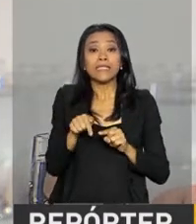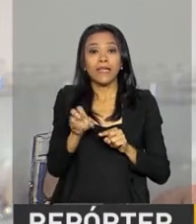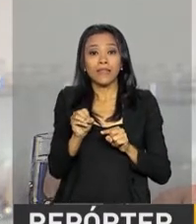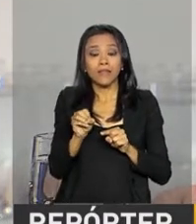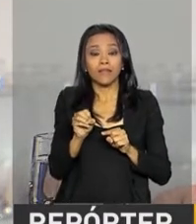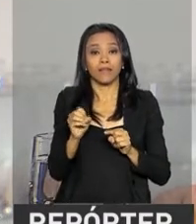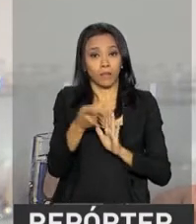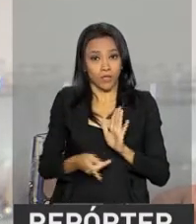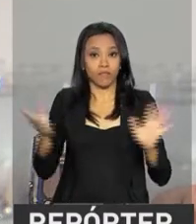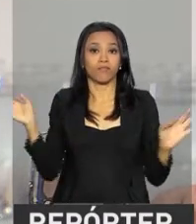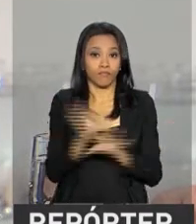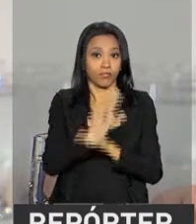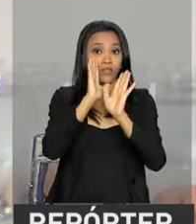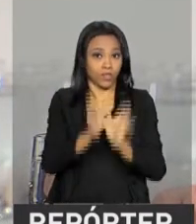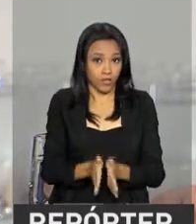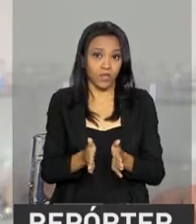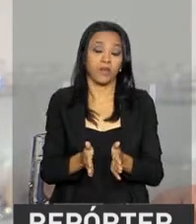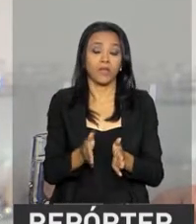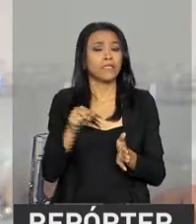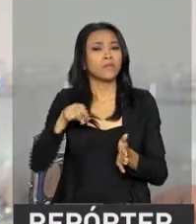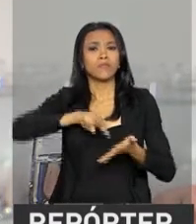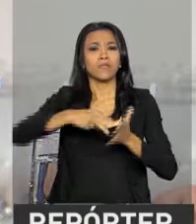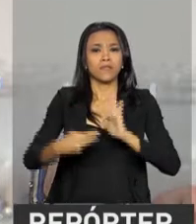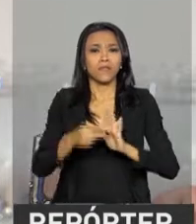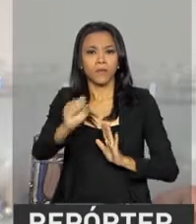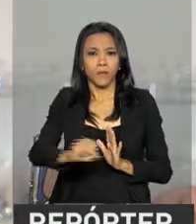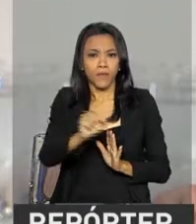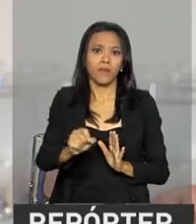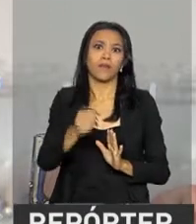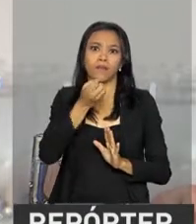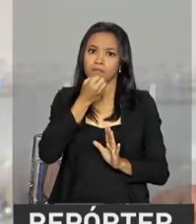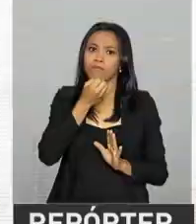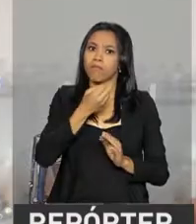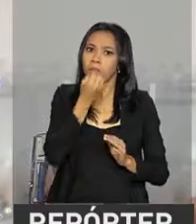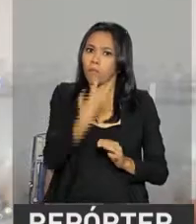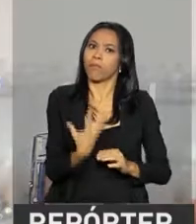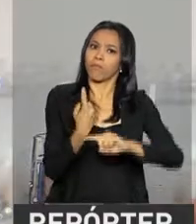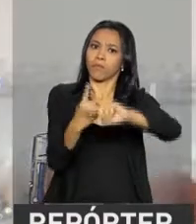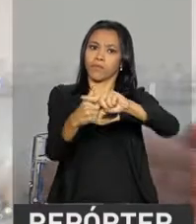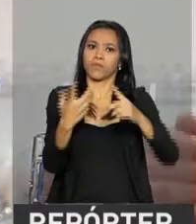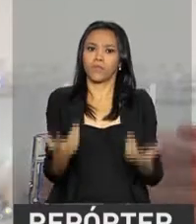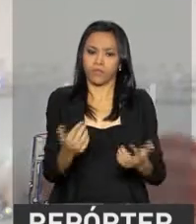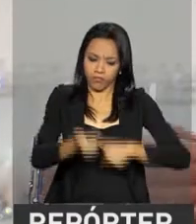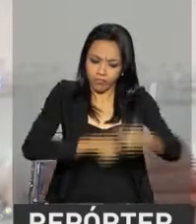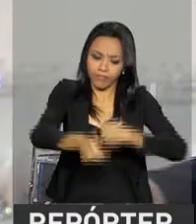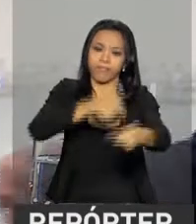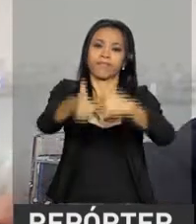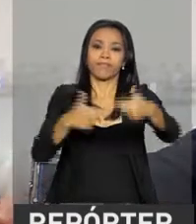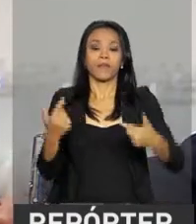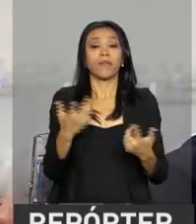concluídos, o que significa um resultado extremamente positivo. O indutor do crescimento